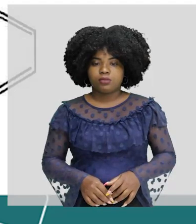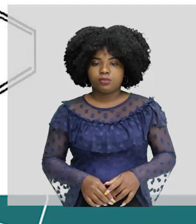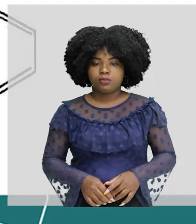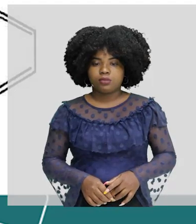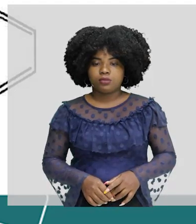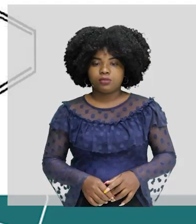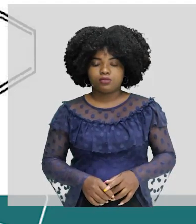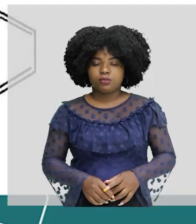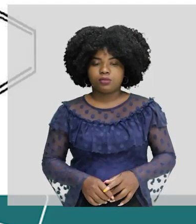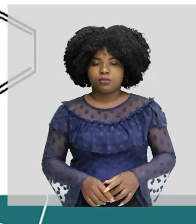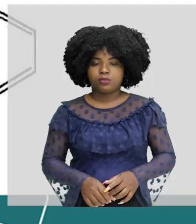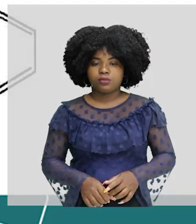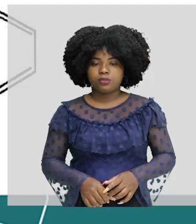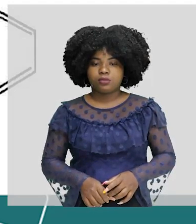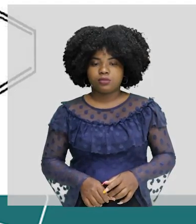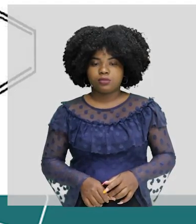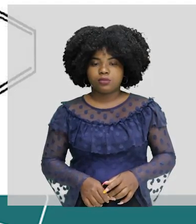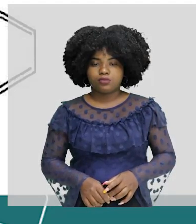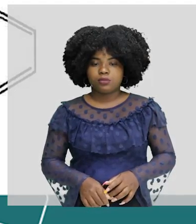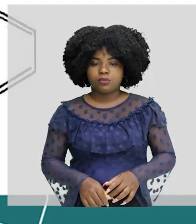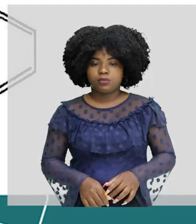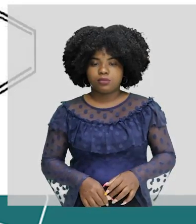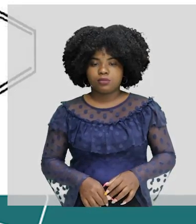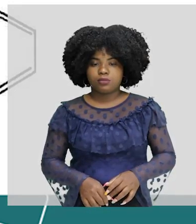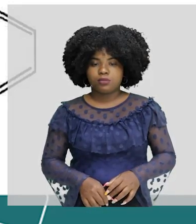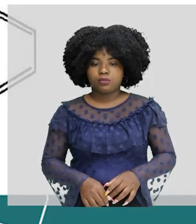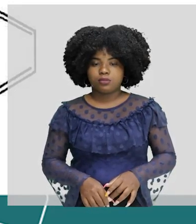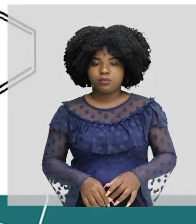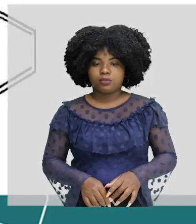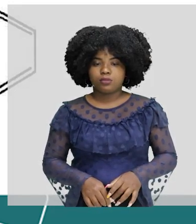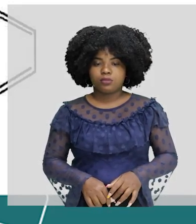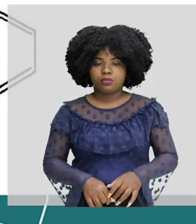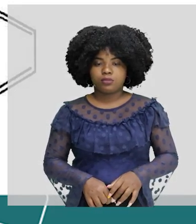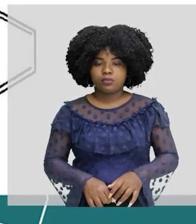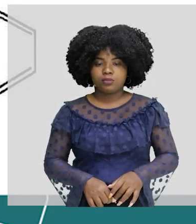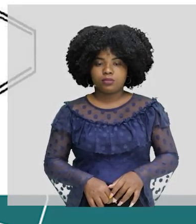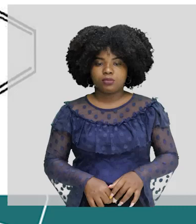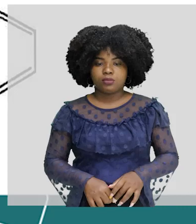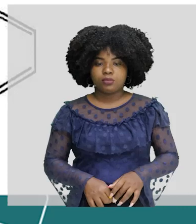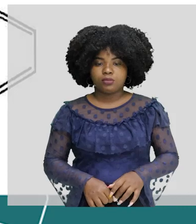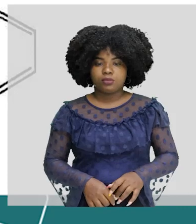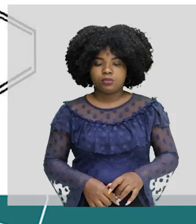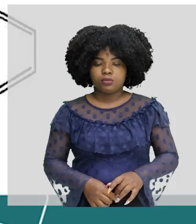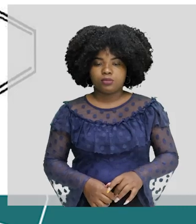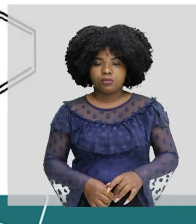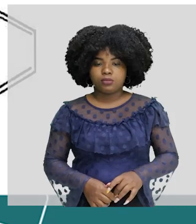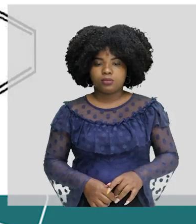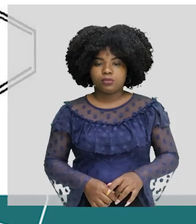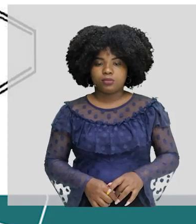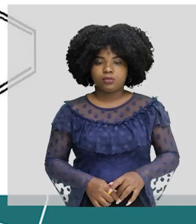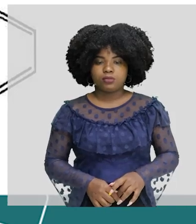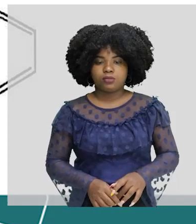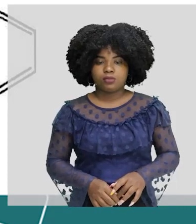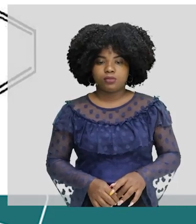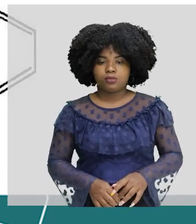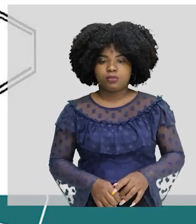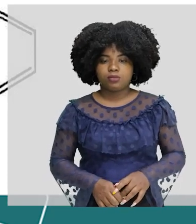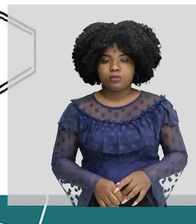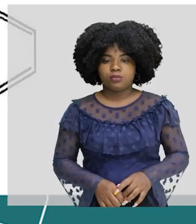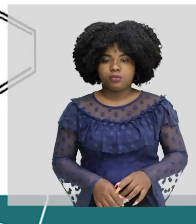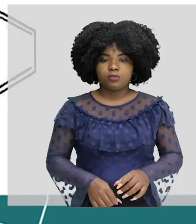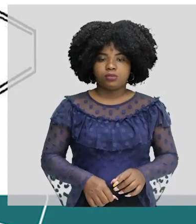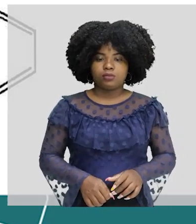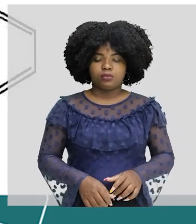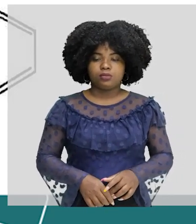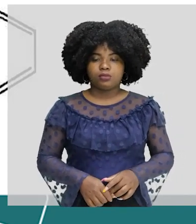intoxicações. Estudos internacionais demonstram que o limite máximo aconselhável por pessoa, por